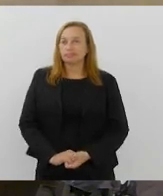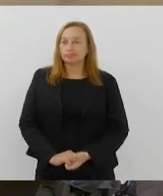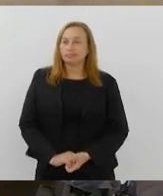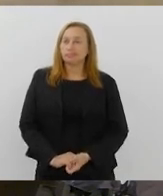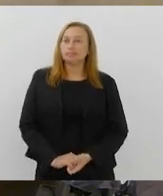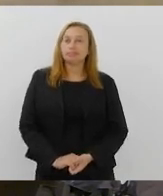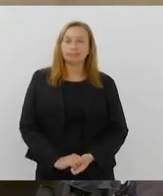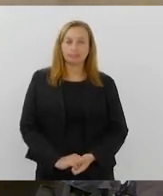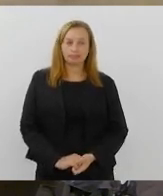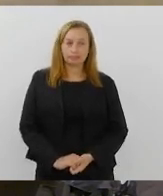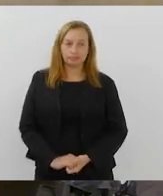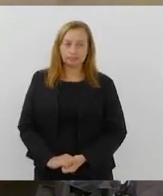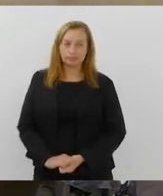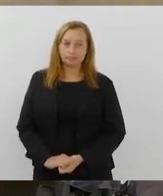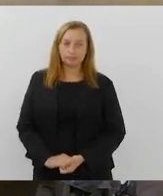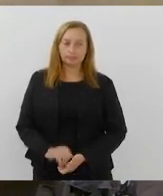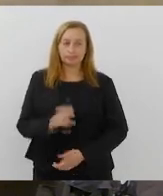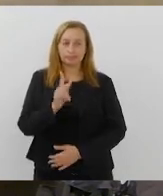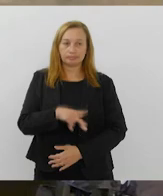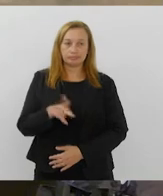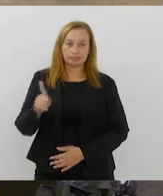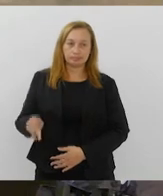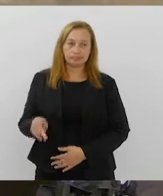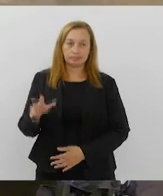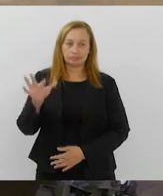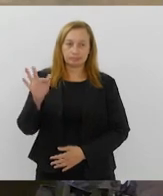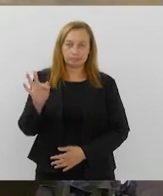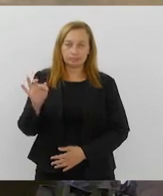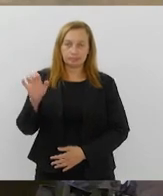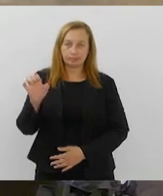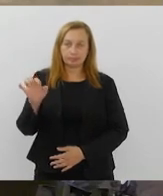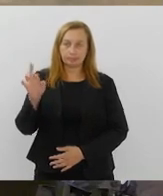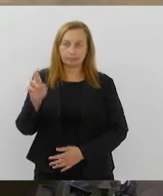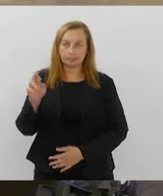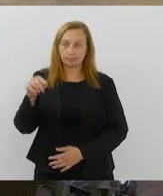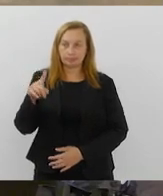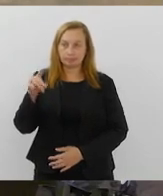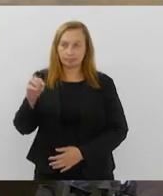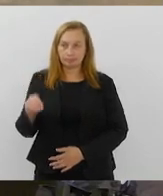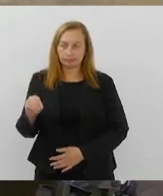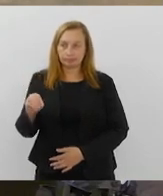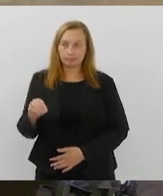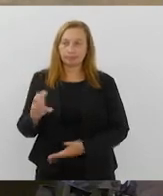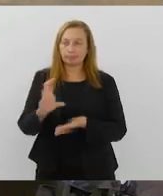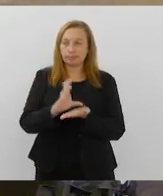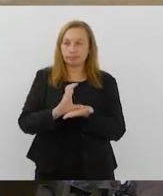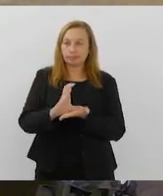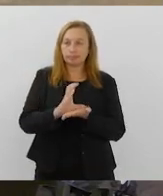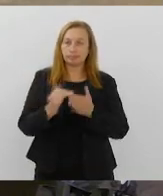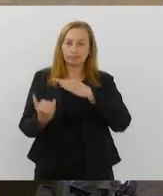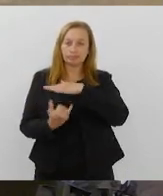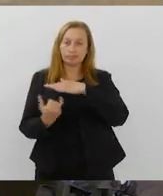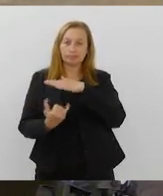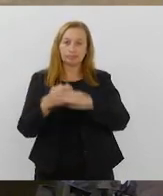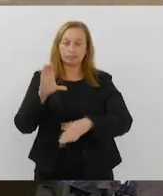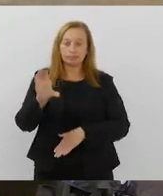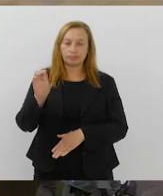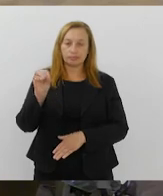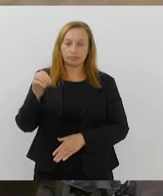Próximo agraciado, grão-mestre Fernando Pinduca, conselheiro do Instituto Internacional Conde Coma.